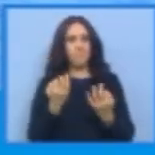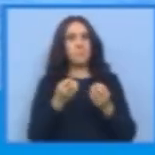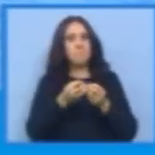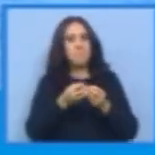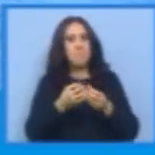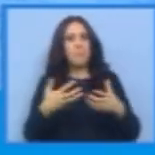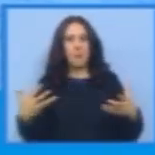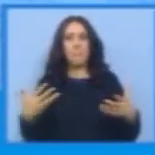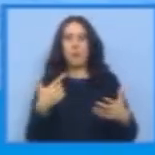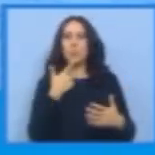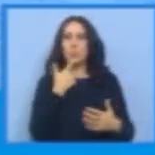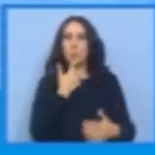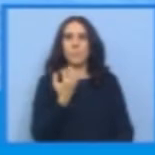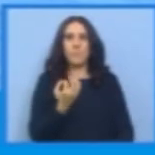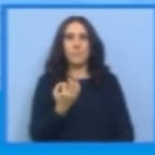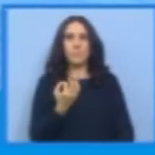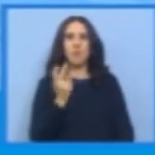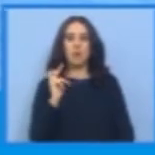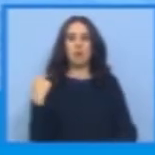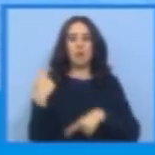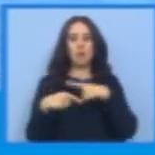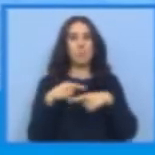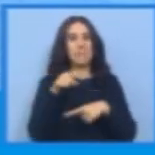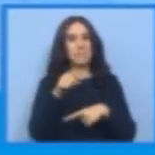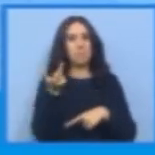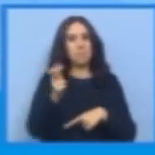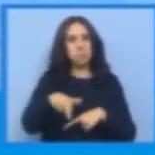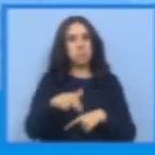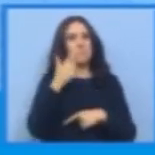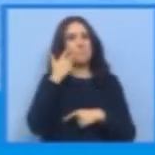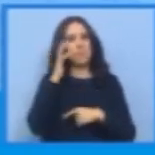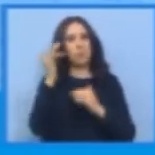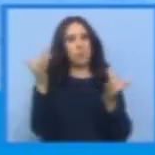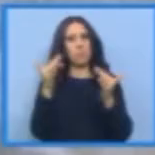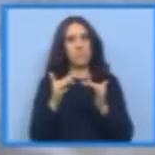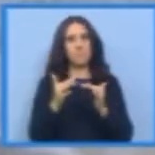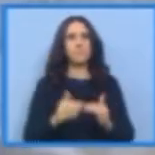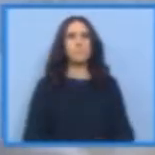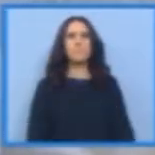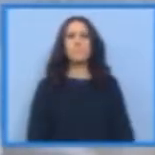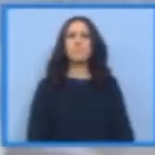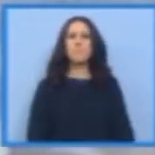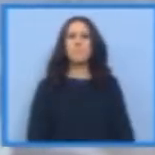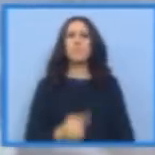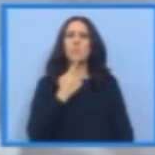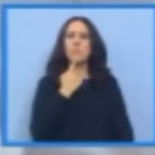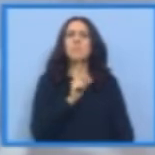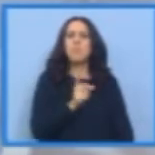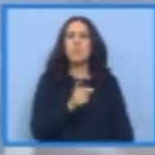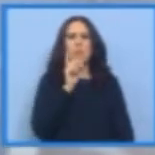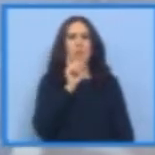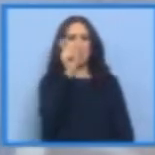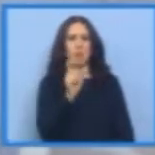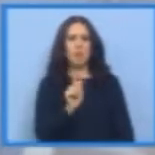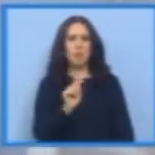aumento significativo também nos últimos anos deste fenómeno migratório. O que diz esta tendência, Eugénia Quaresma?